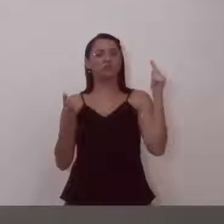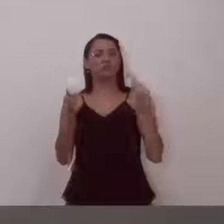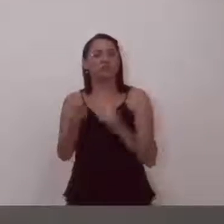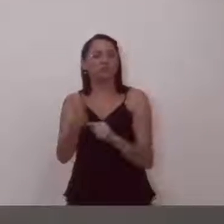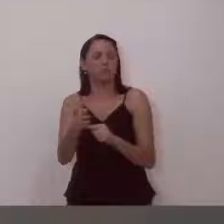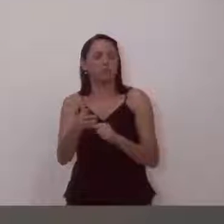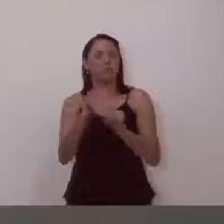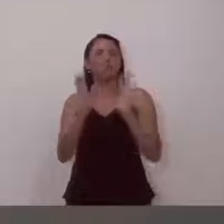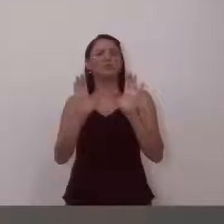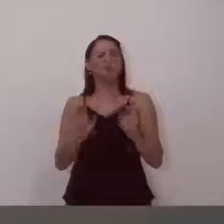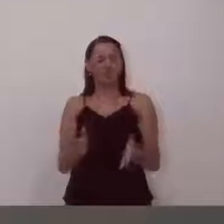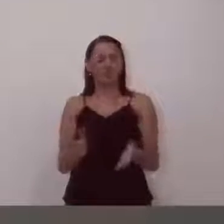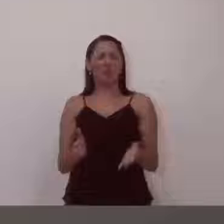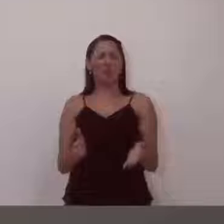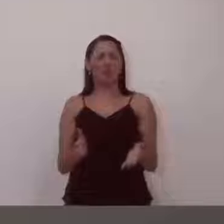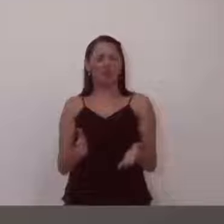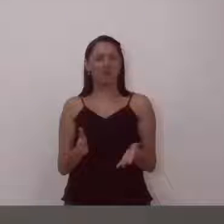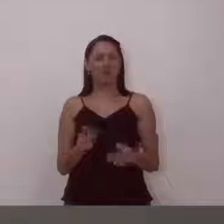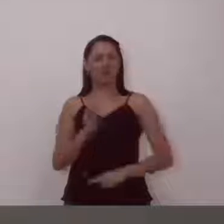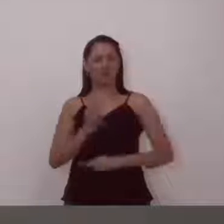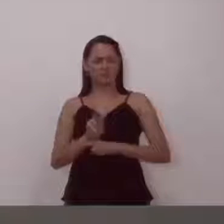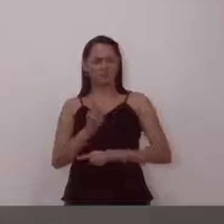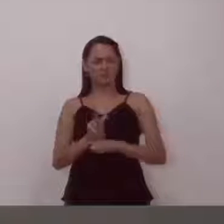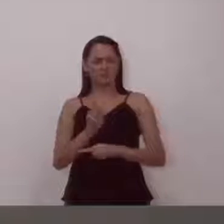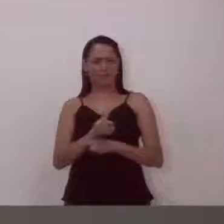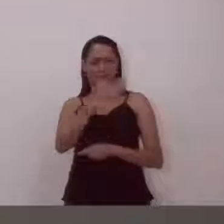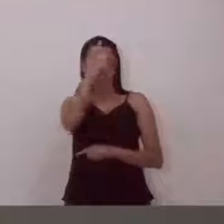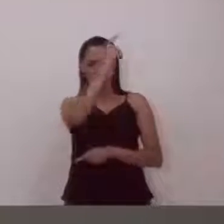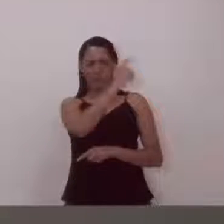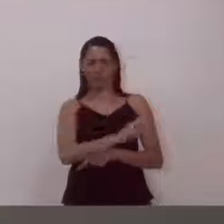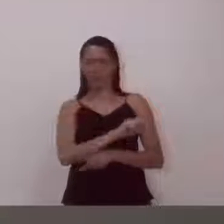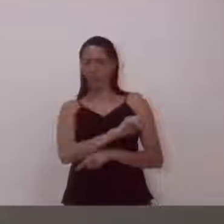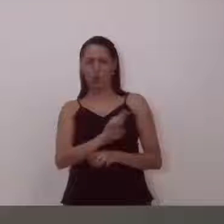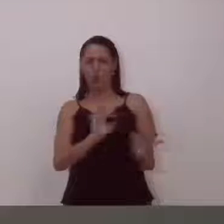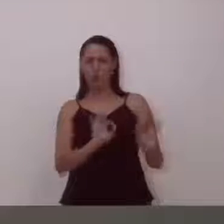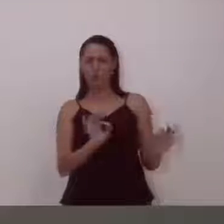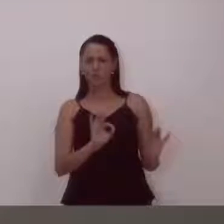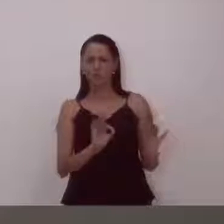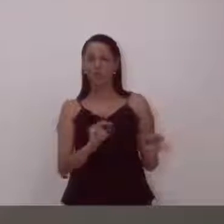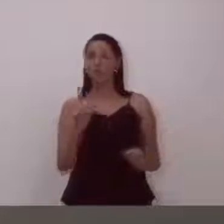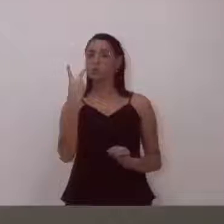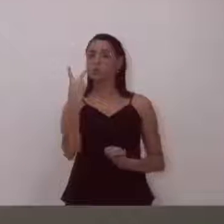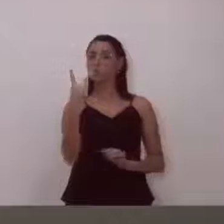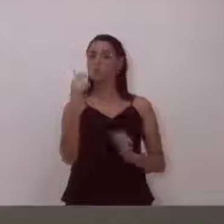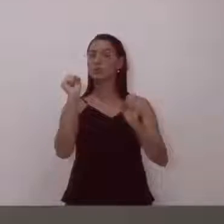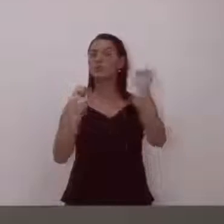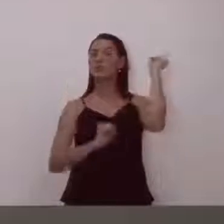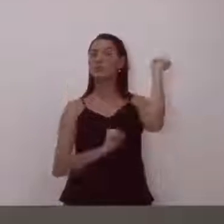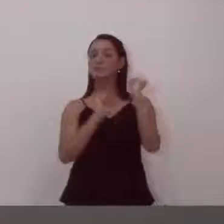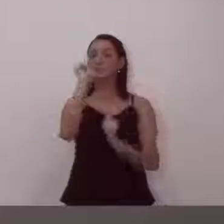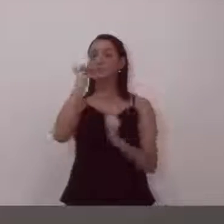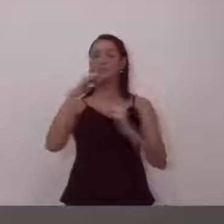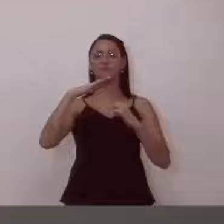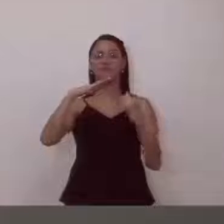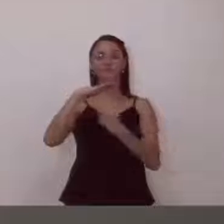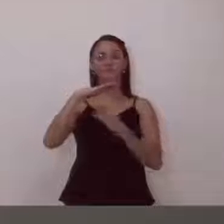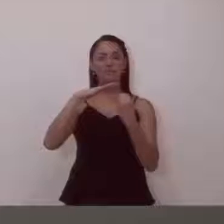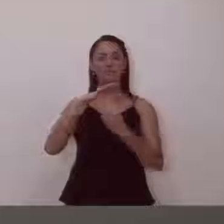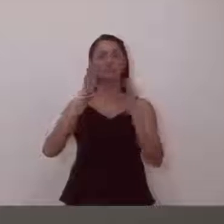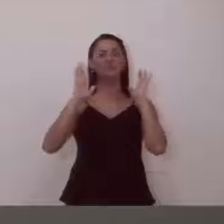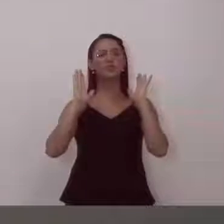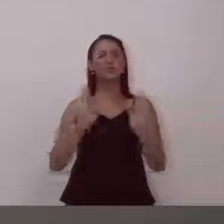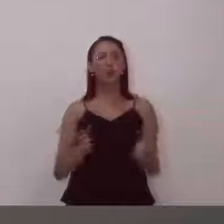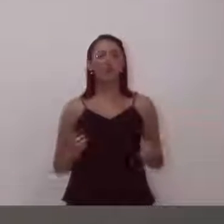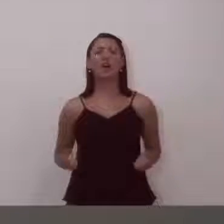e ainda preservando aqui o denunciado, mas eu fiz denúncias de 2 empresas. Então, se você trata a empresa